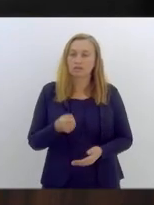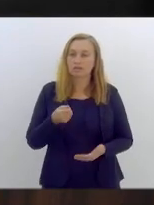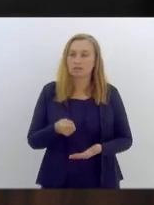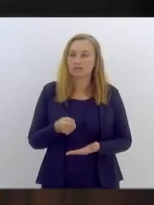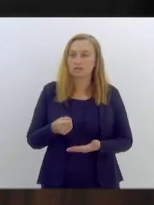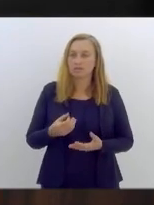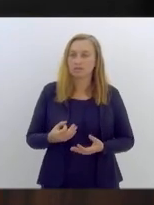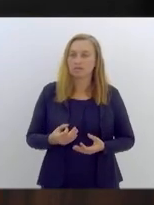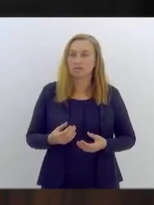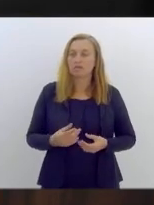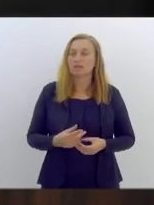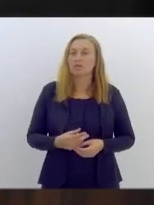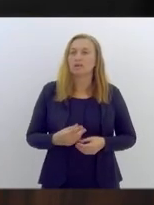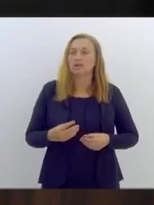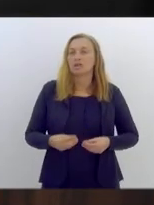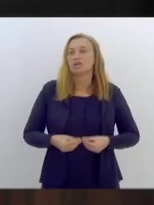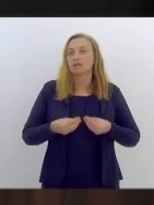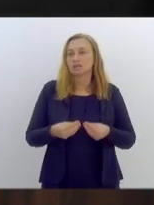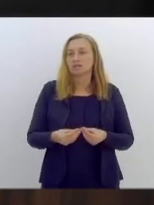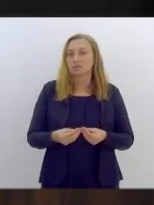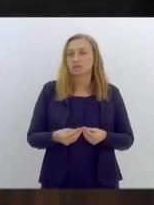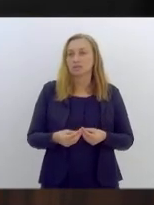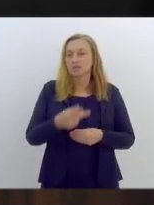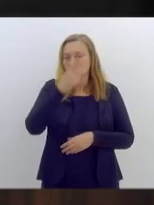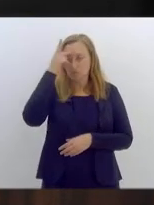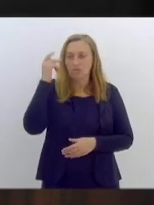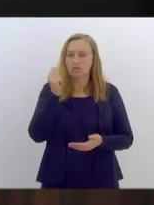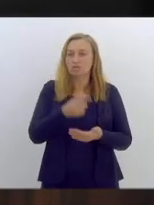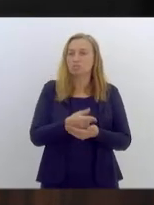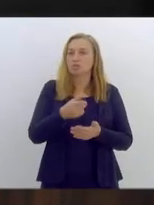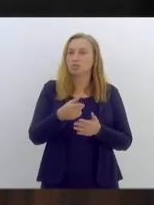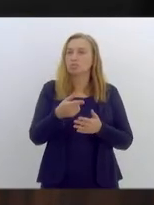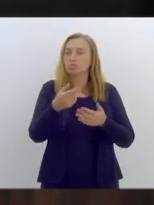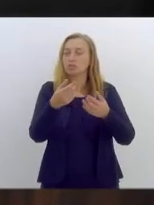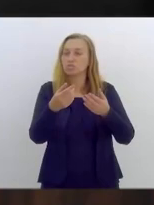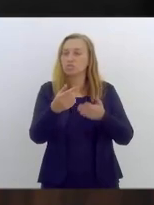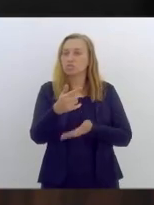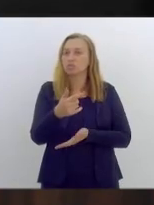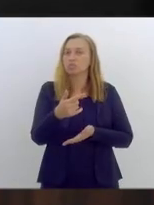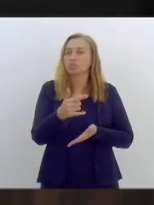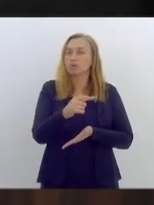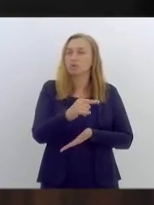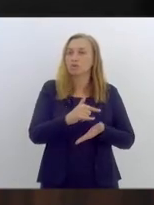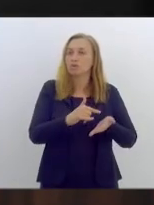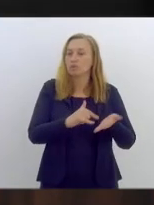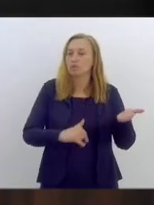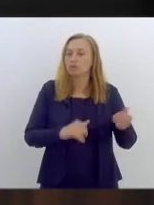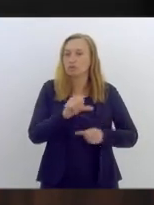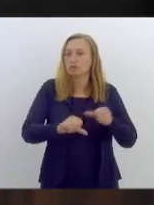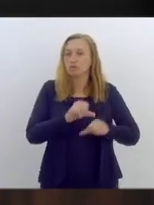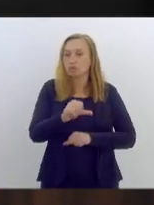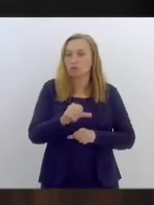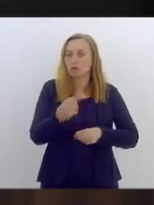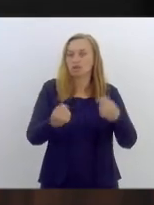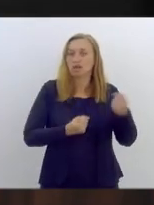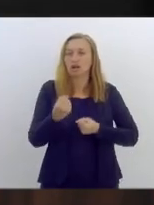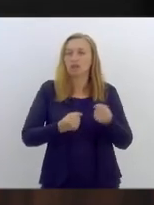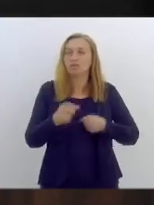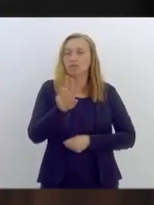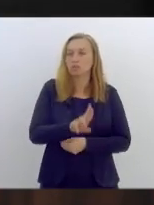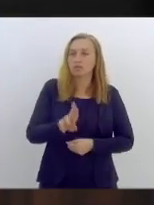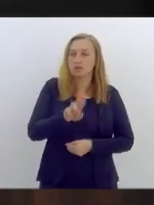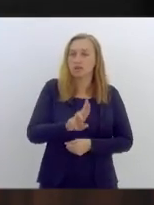entrega ao consumidor de laudo de vistoria completa na aquisição de troca de veículo seminovos ou usados.